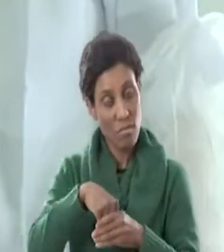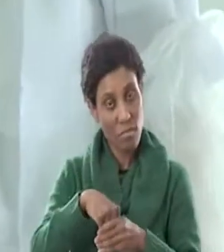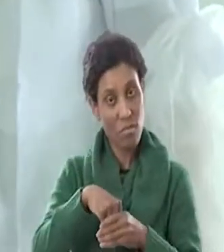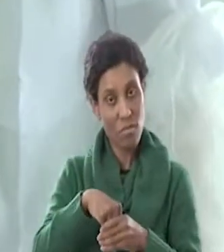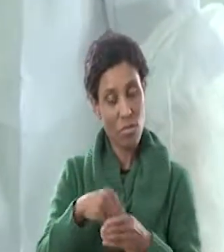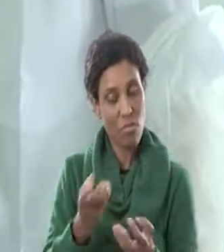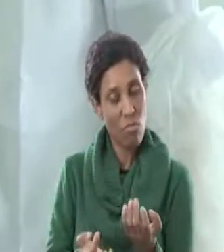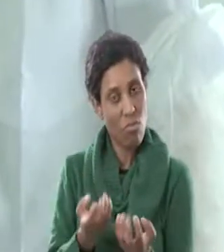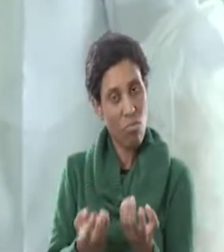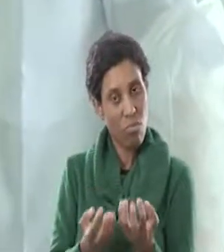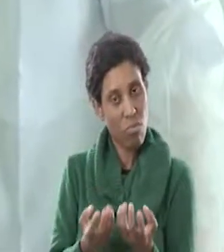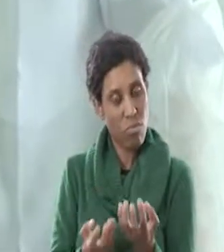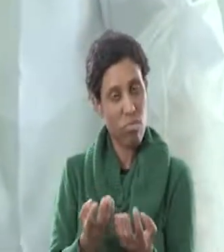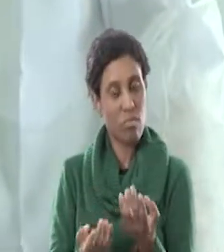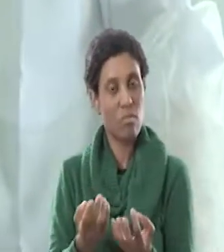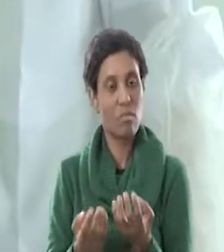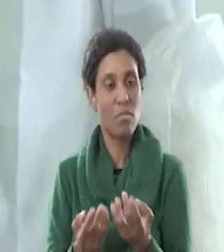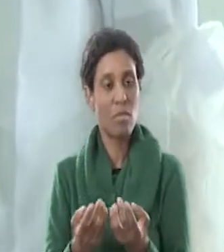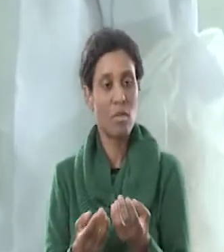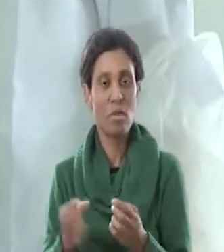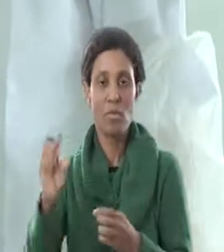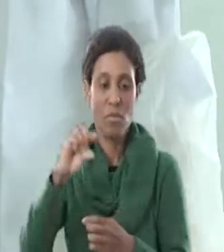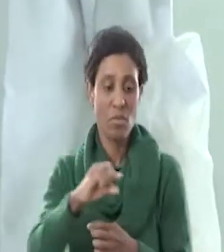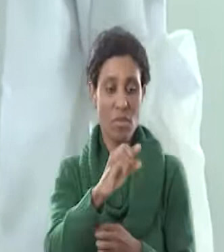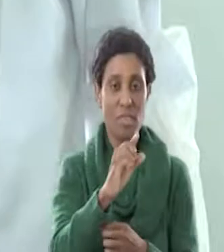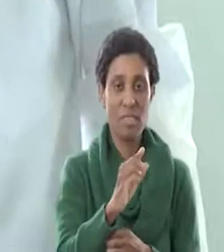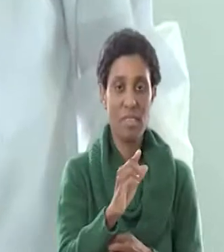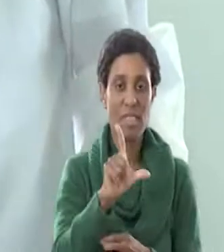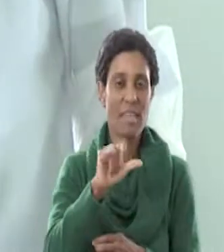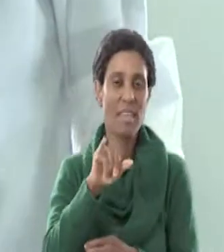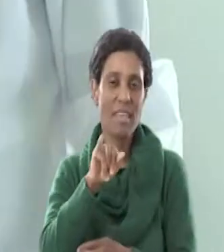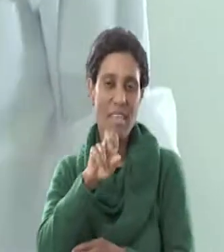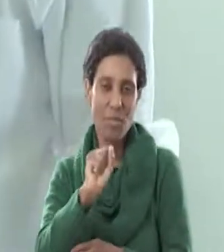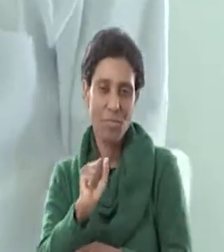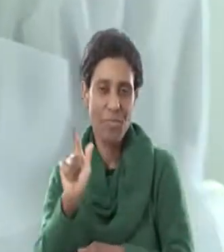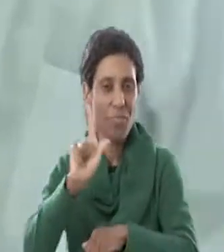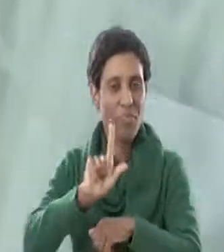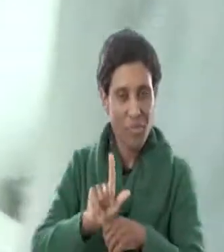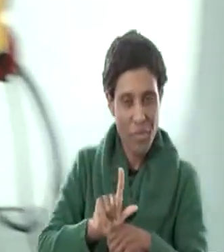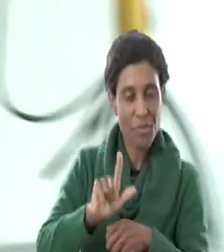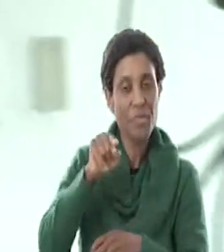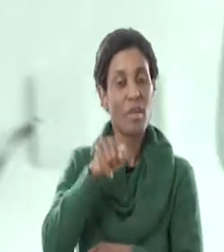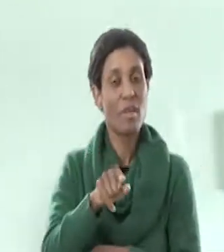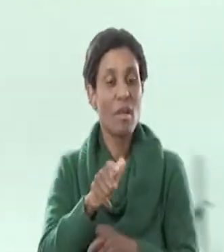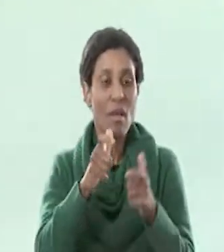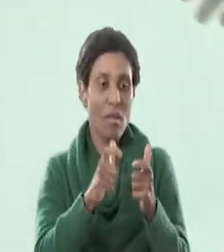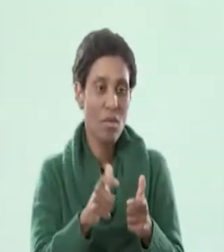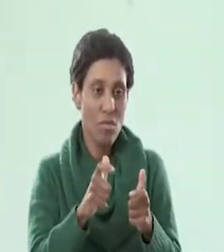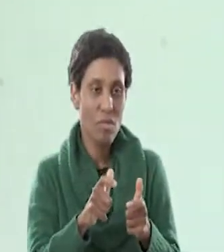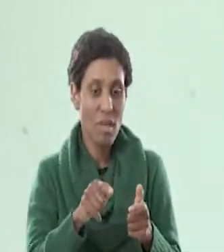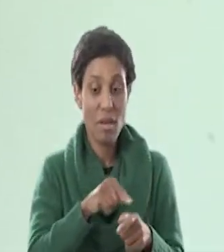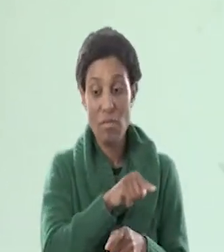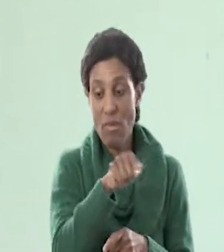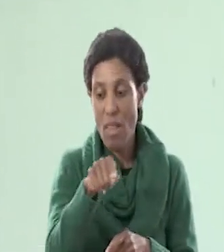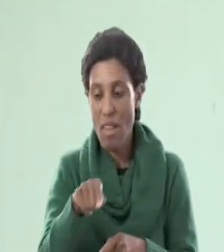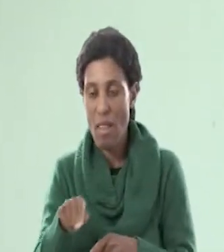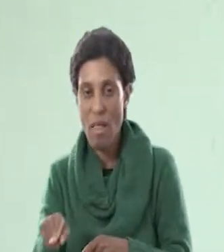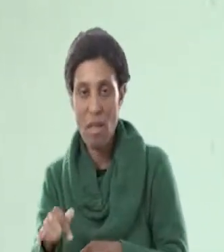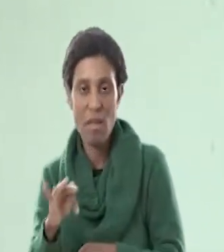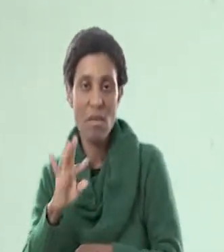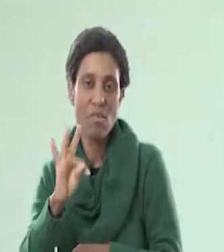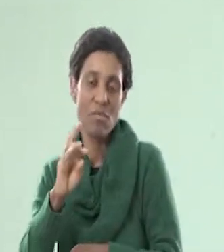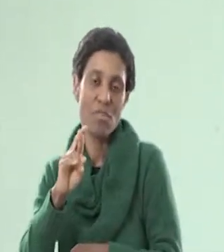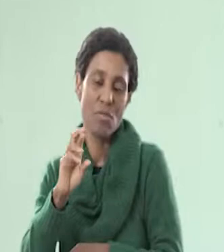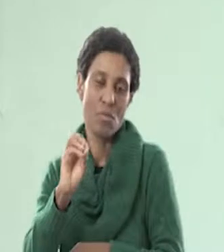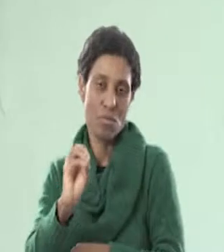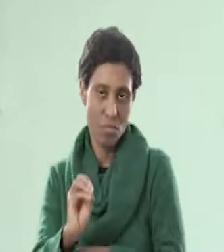sofre o aquecimento, aí ele vem para o estado líquido e aquela bomba puxa ele para o